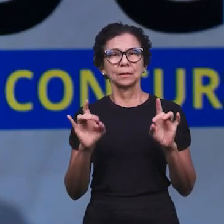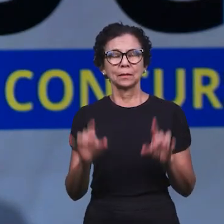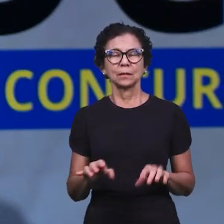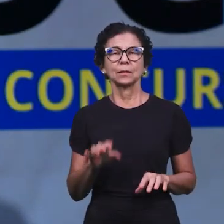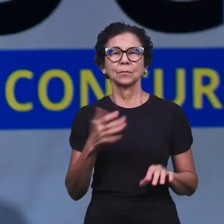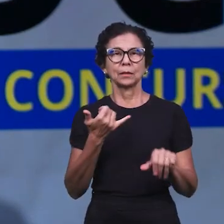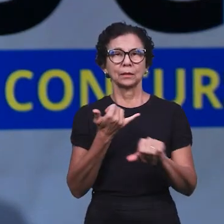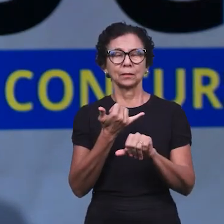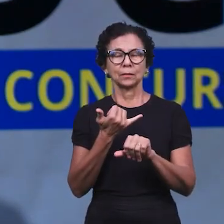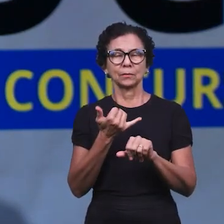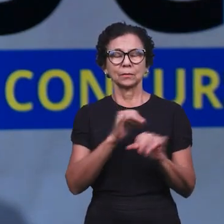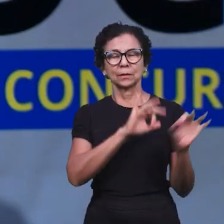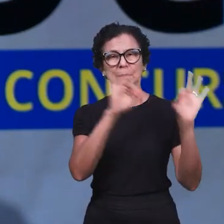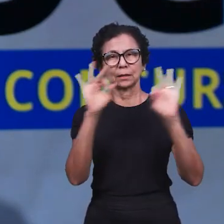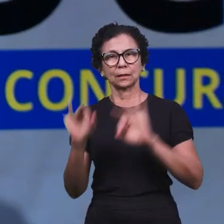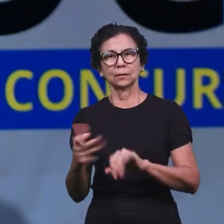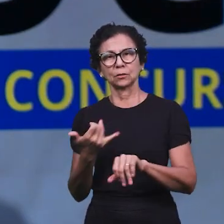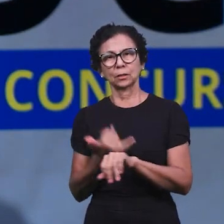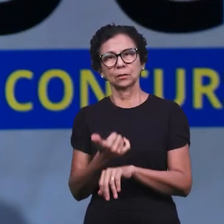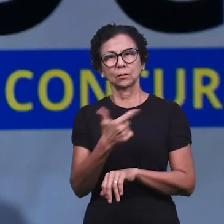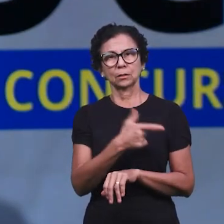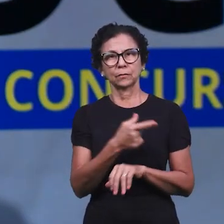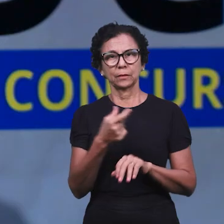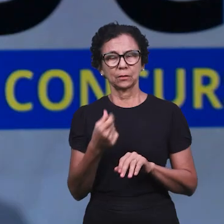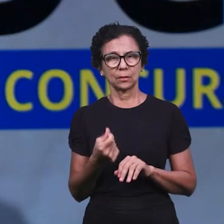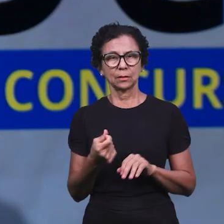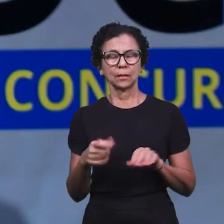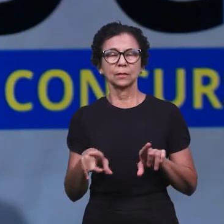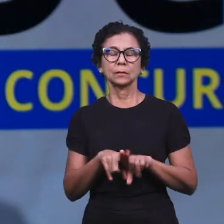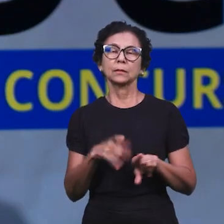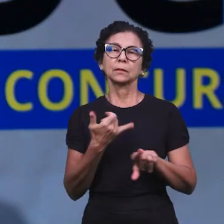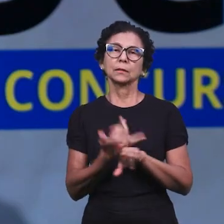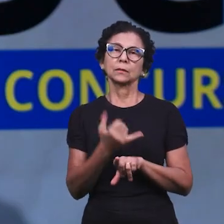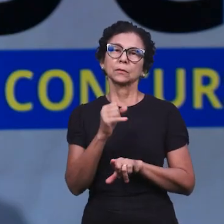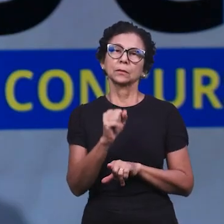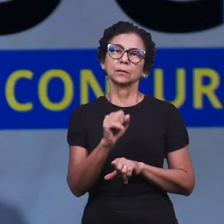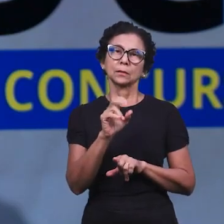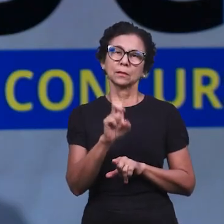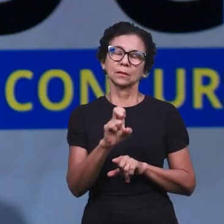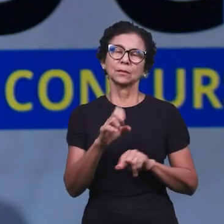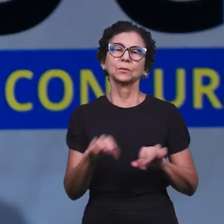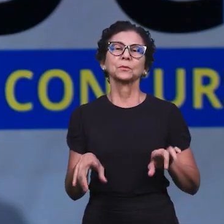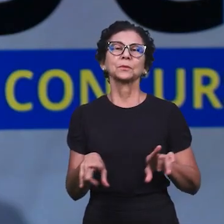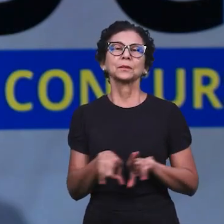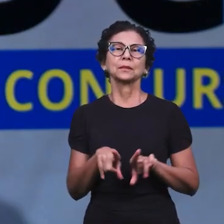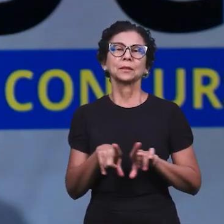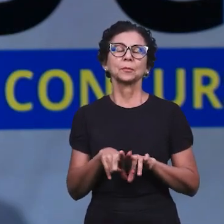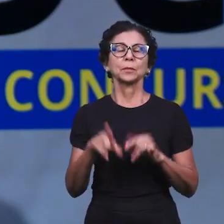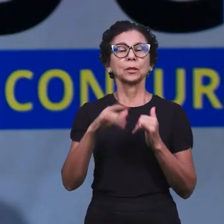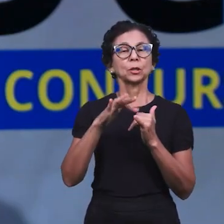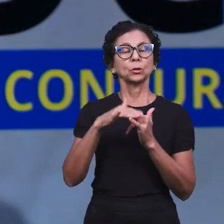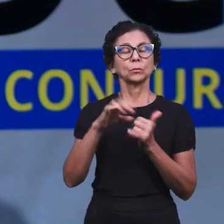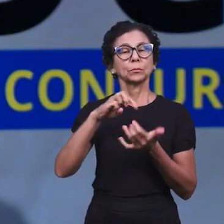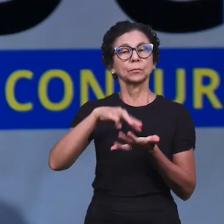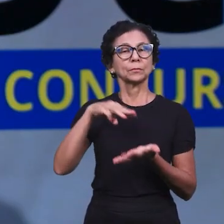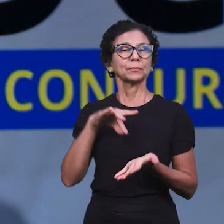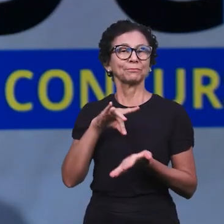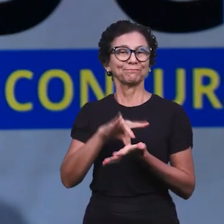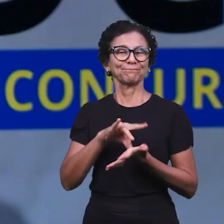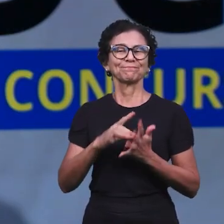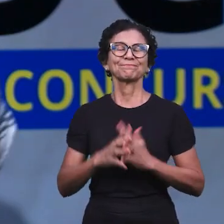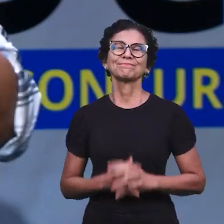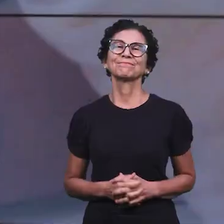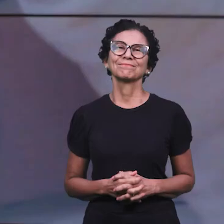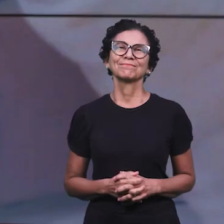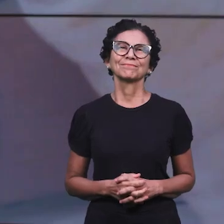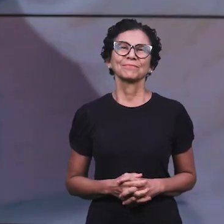TV Manaína Embratel, canal 85 Nova Parabólica Sky e o canal oficial do YouTube da Igreja Cristã